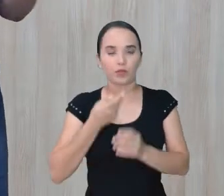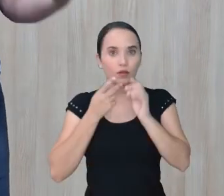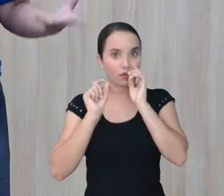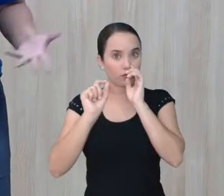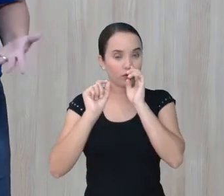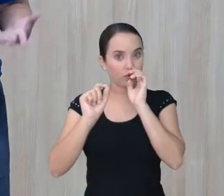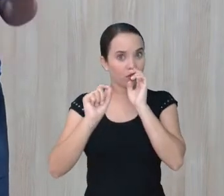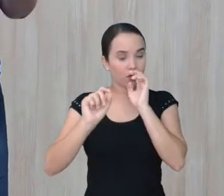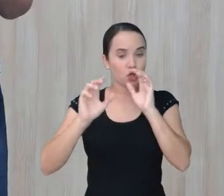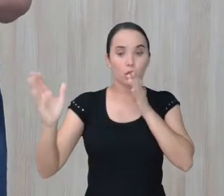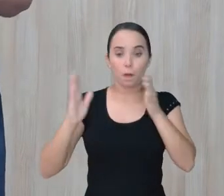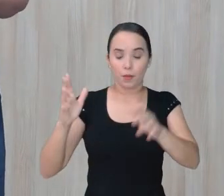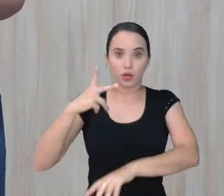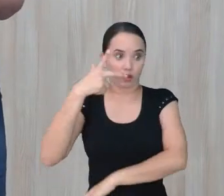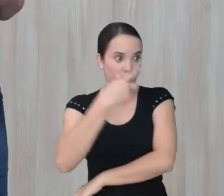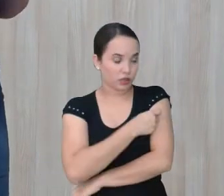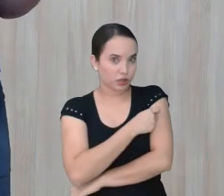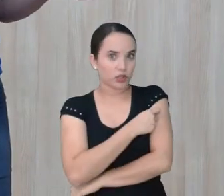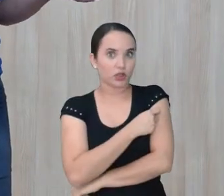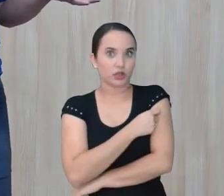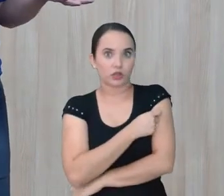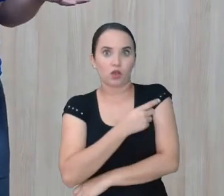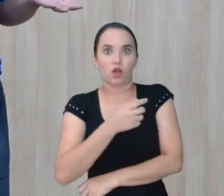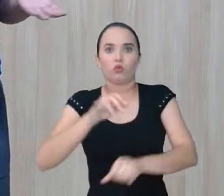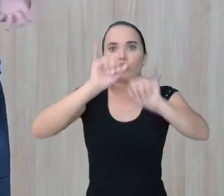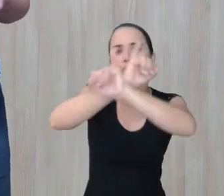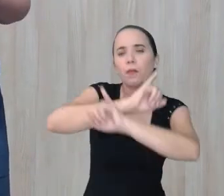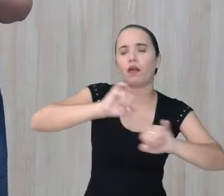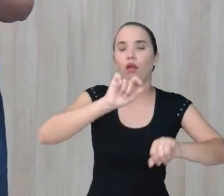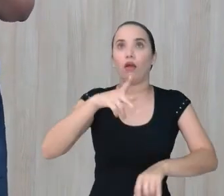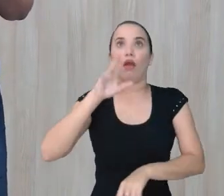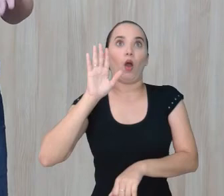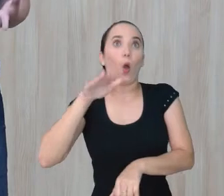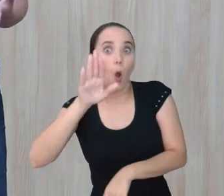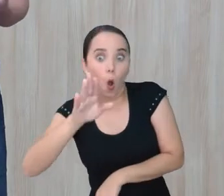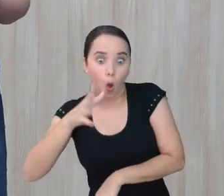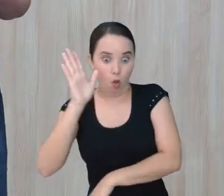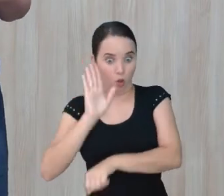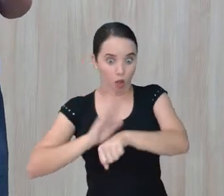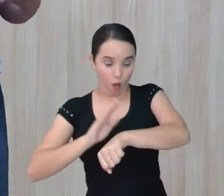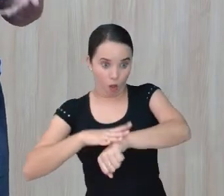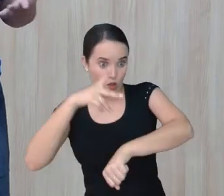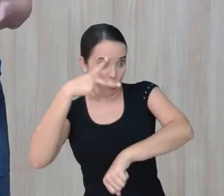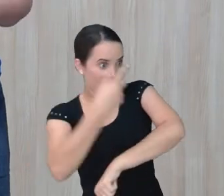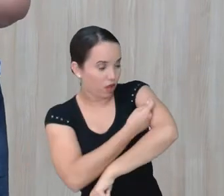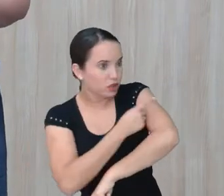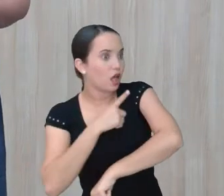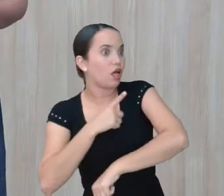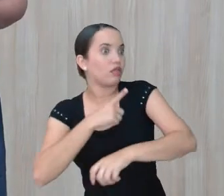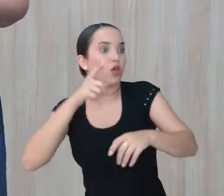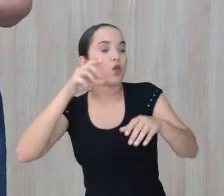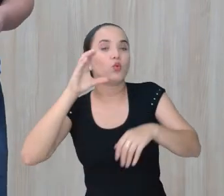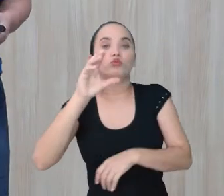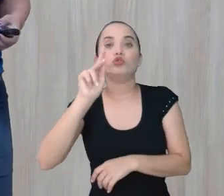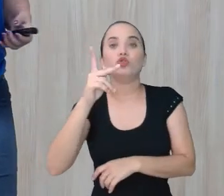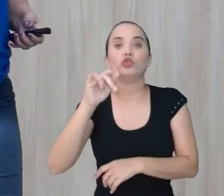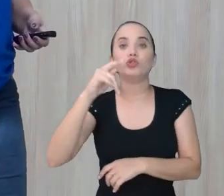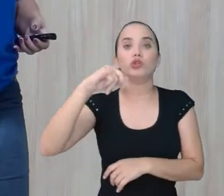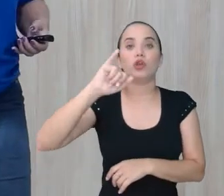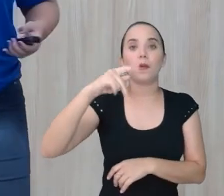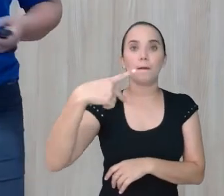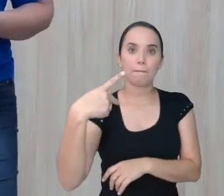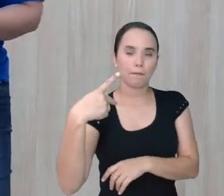ao se vacinar se instalava um chip na gente. Então, pessoas que não têm a curiosidade